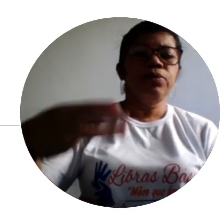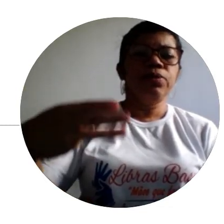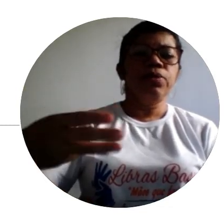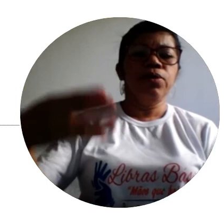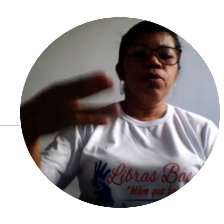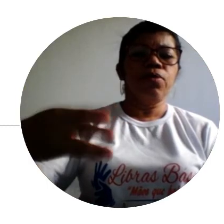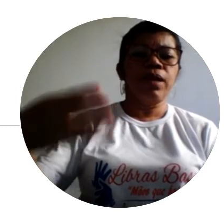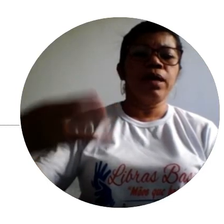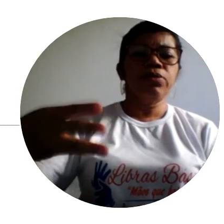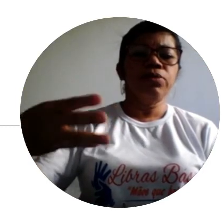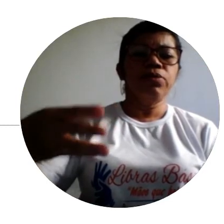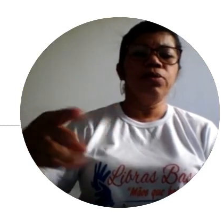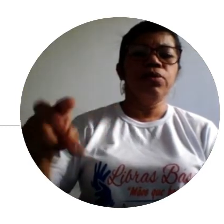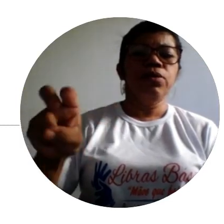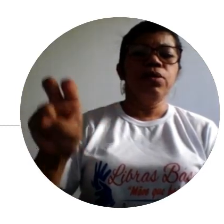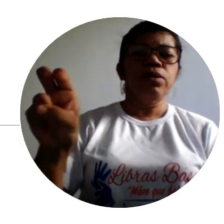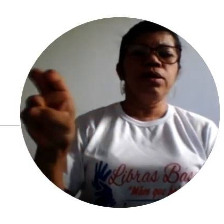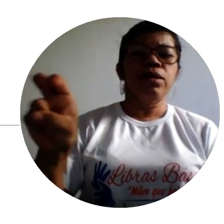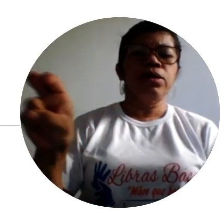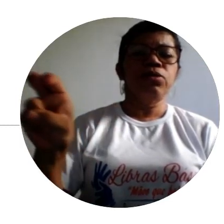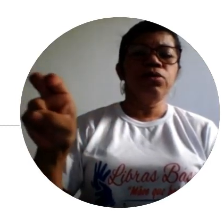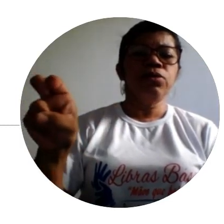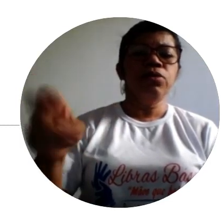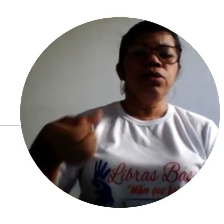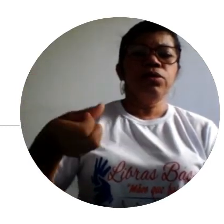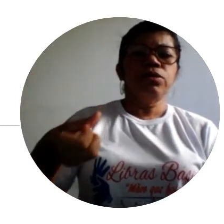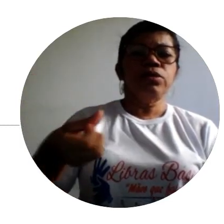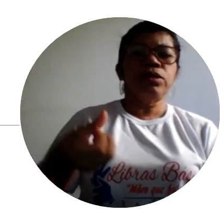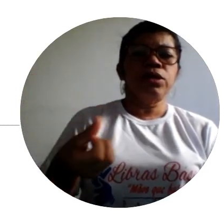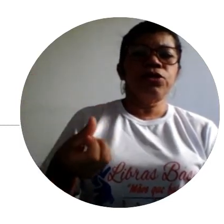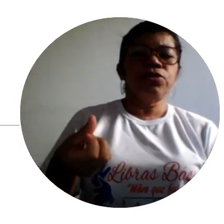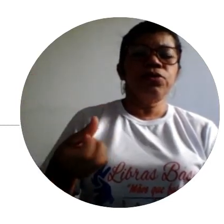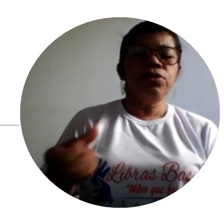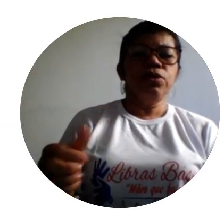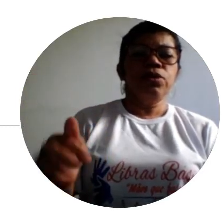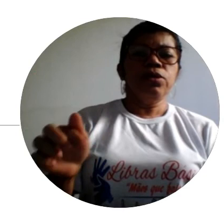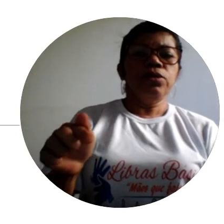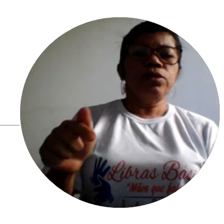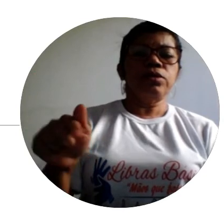terceiro, quarto, quinto, sexto,